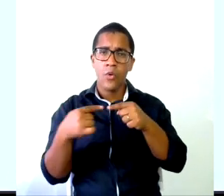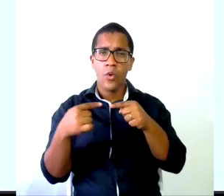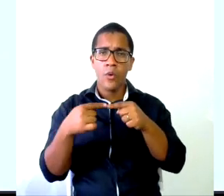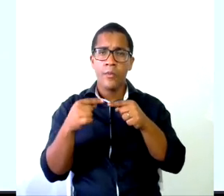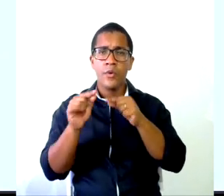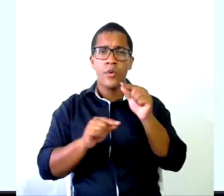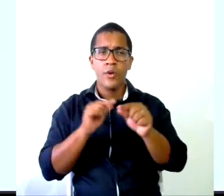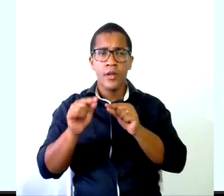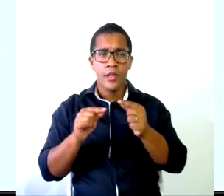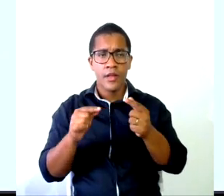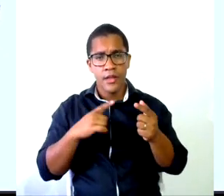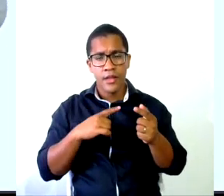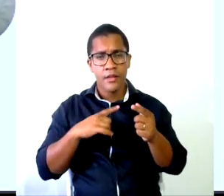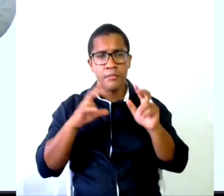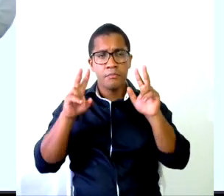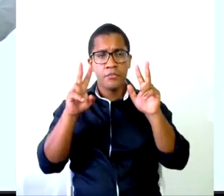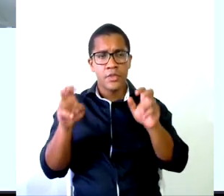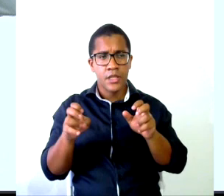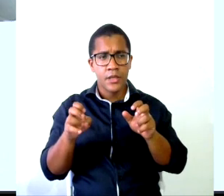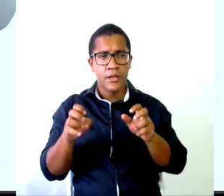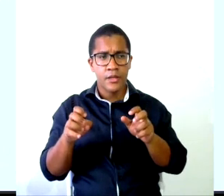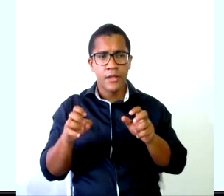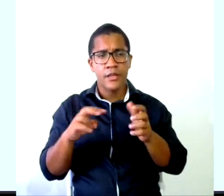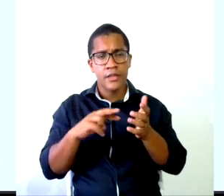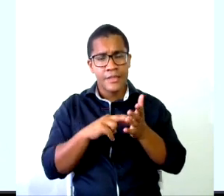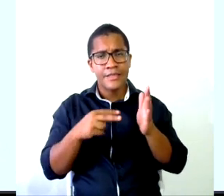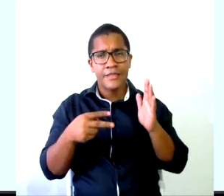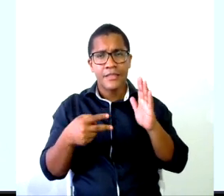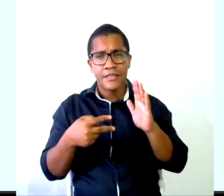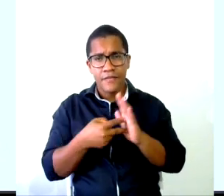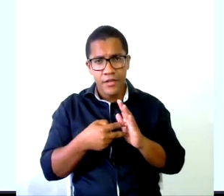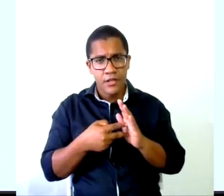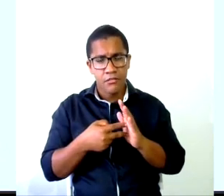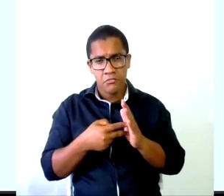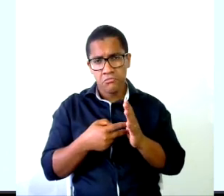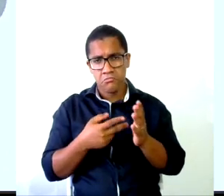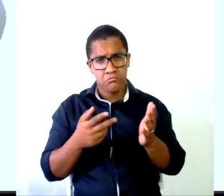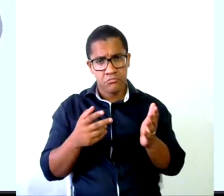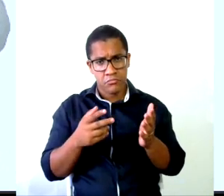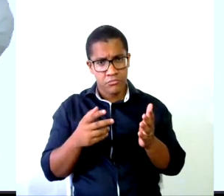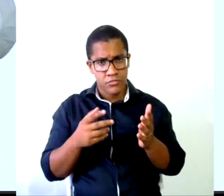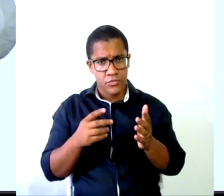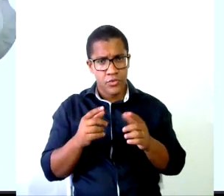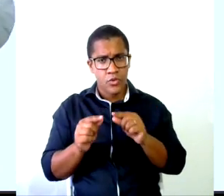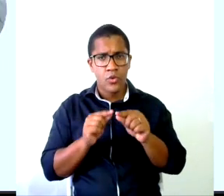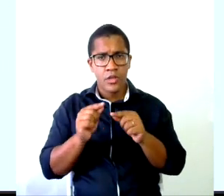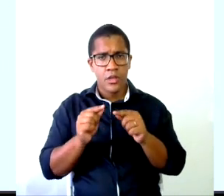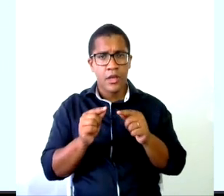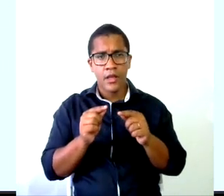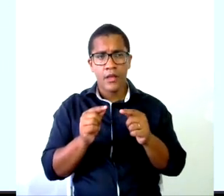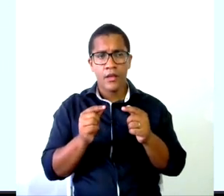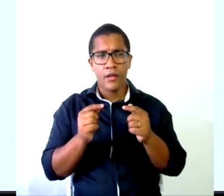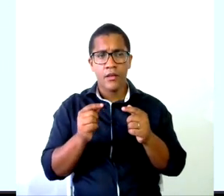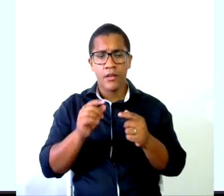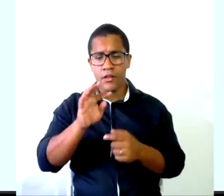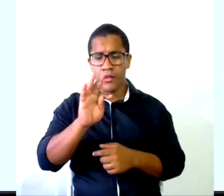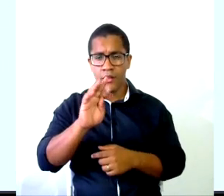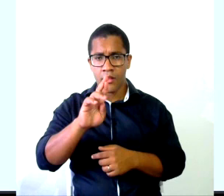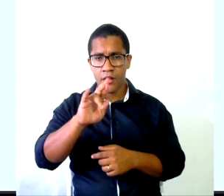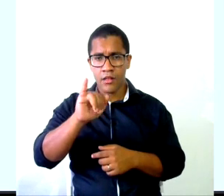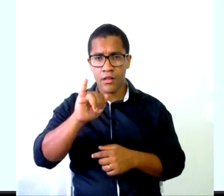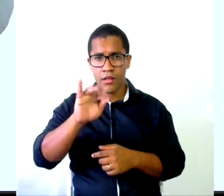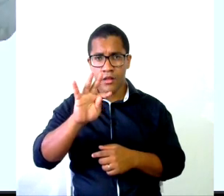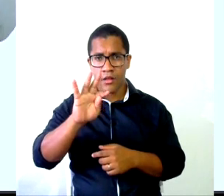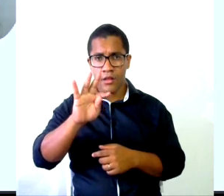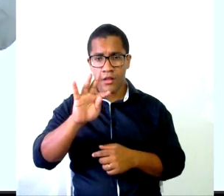está intitulado, né, com o significado simbólico de